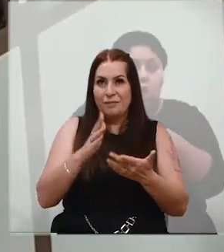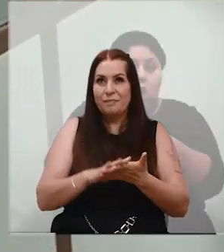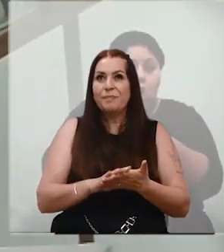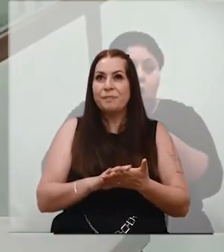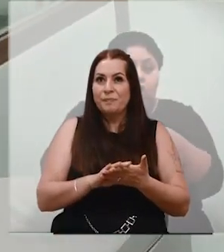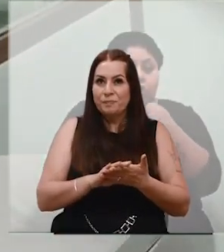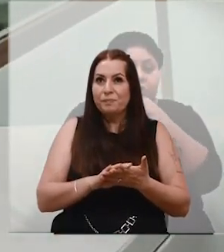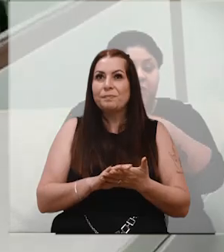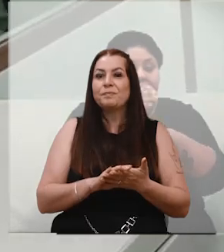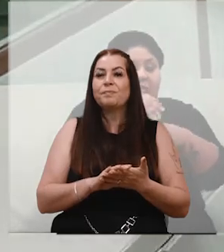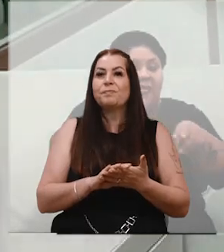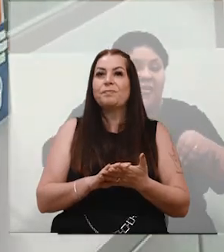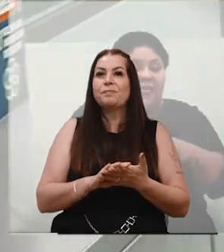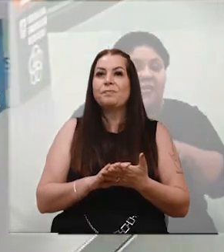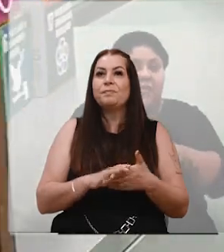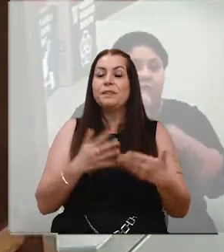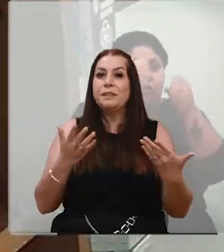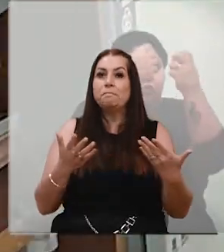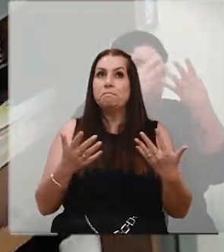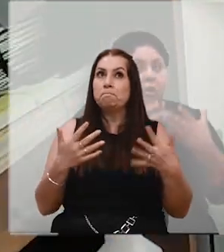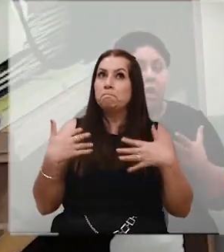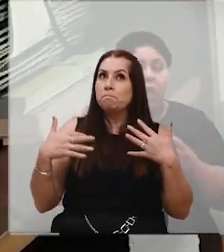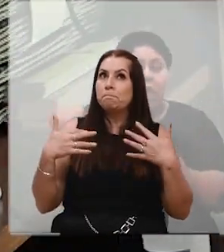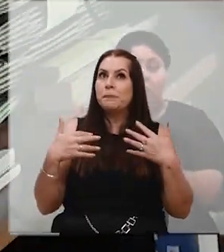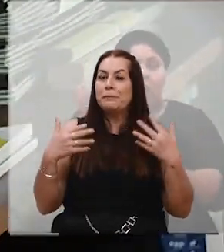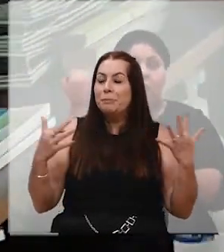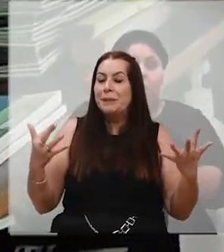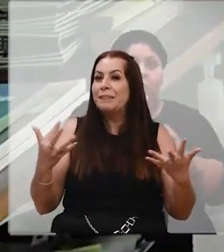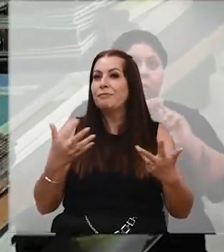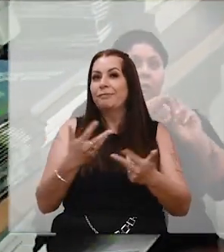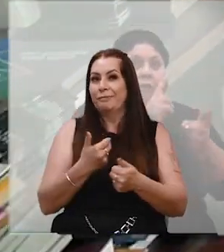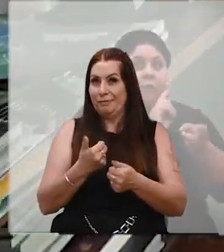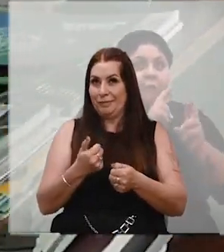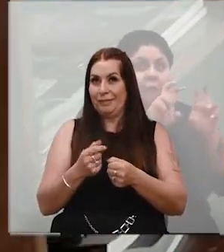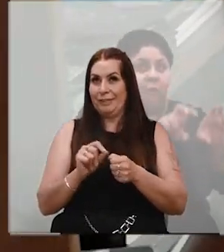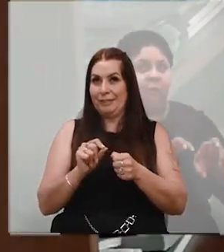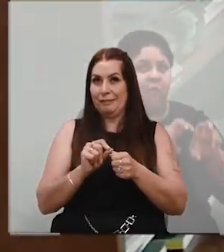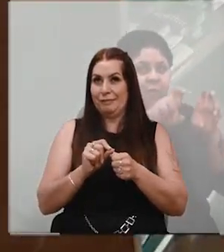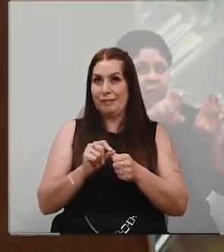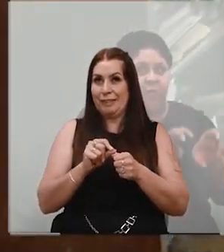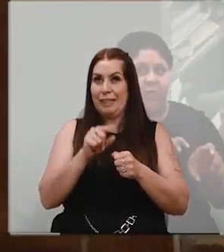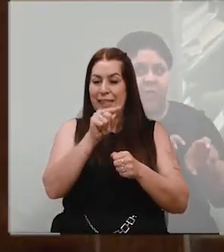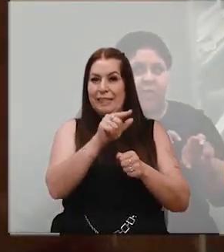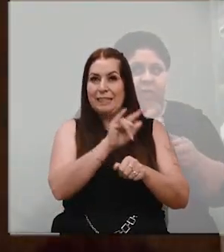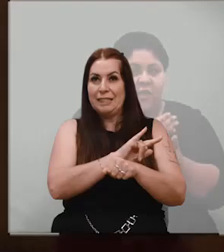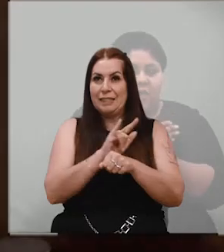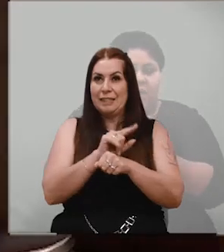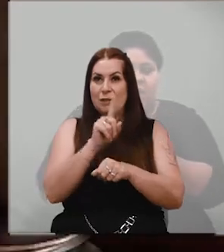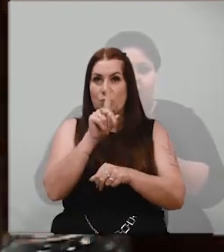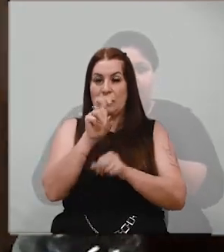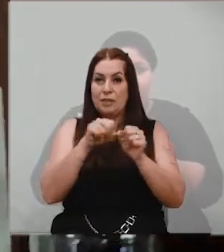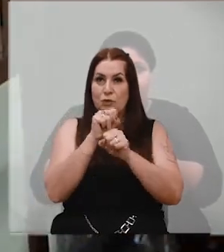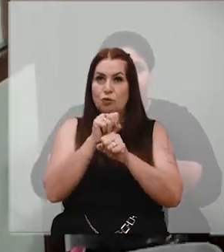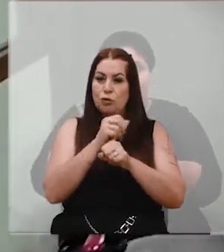reportagem, isso. Então, foi sensacional fazer o da Terra, assim. Ao longo de 15 dias, tu trouxe todos os